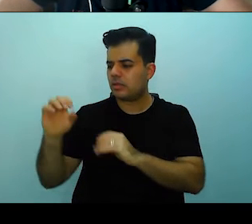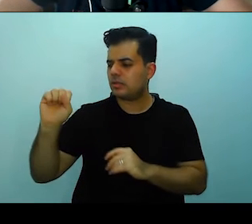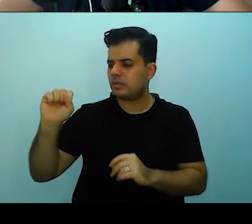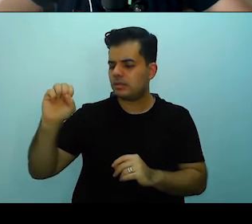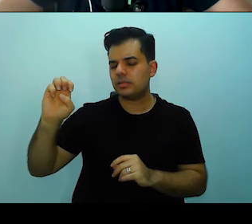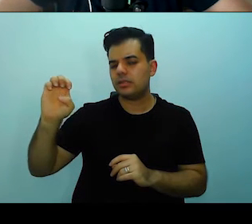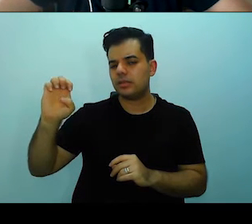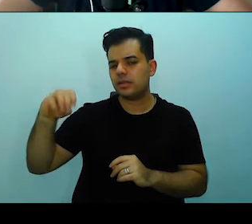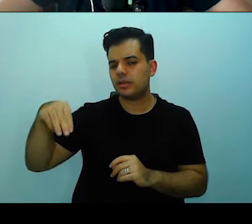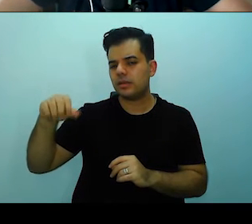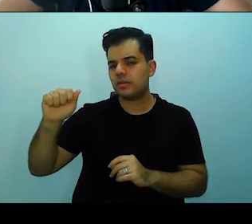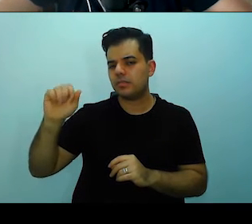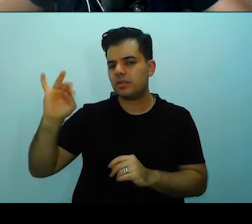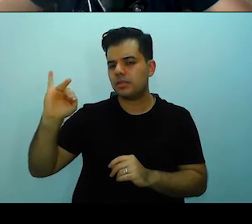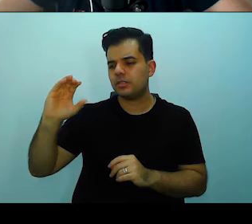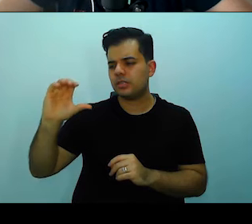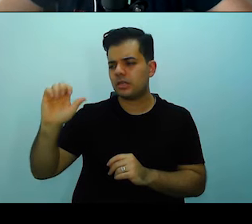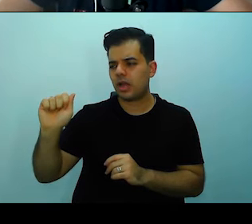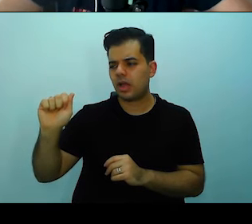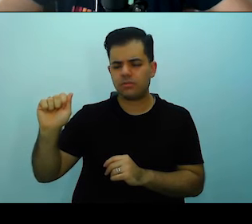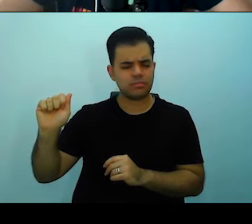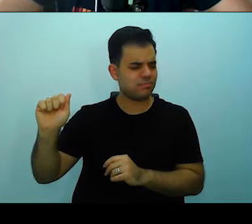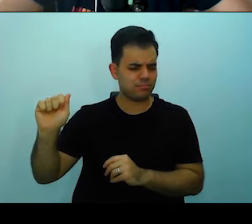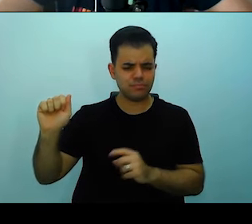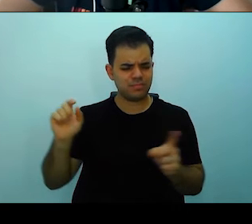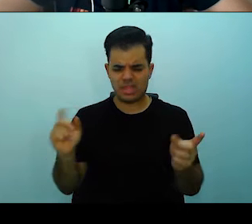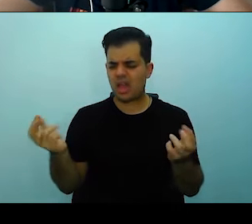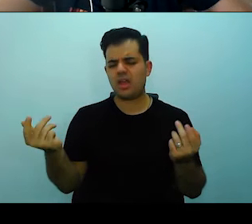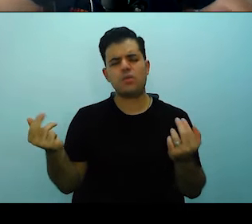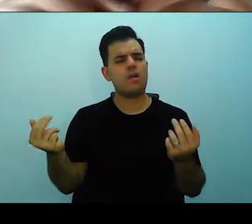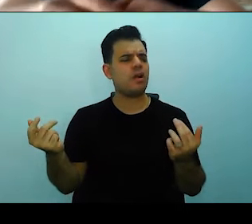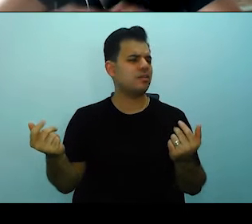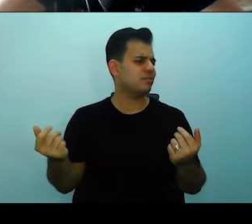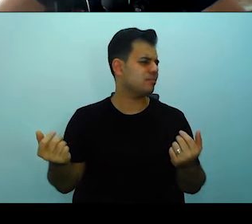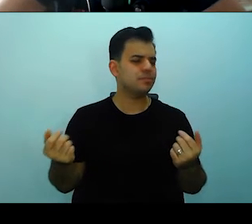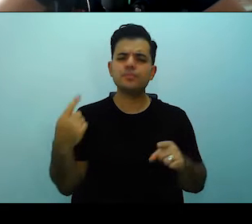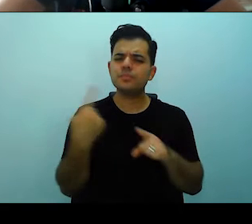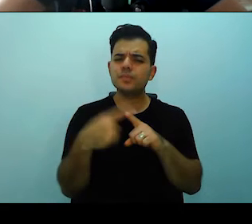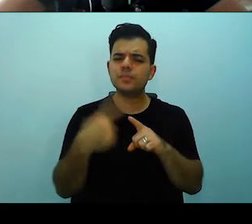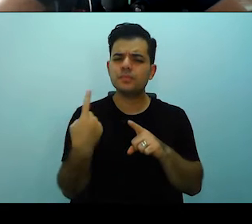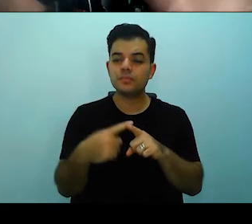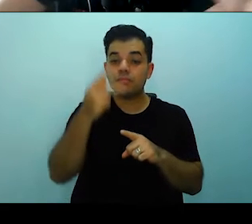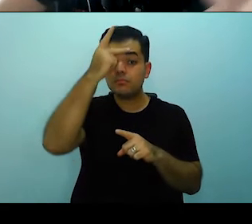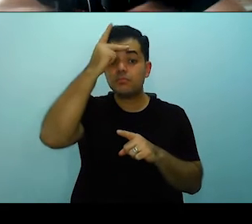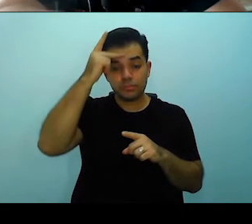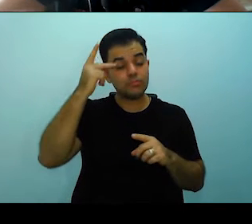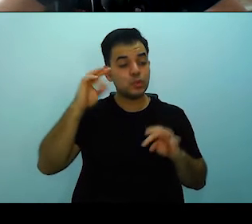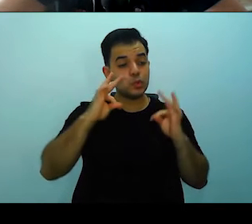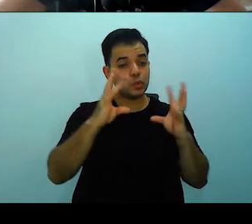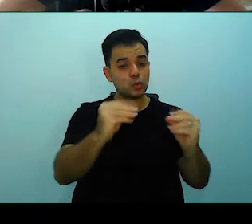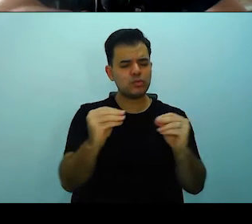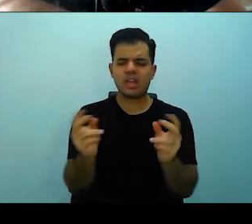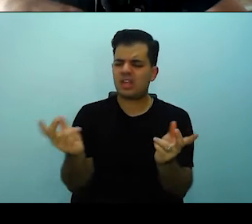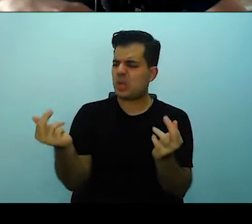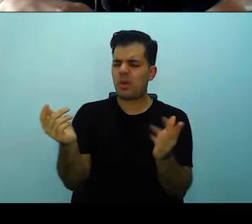pessoas elas não conseguem fazer essa diferenciação. Por quê? No senso comum, as pessoas têm essa crença